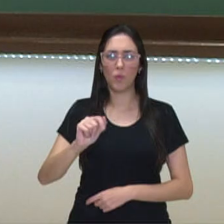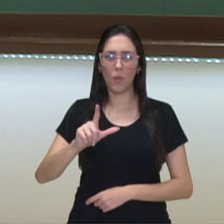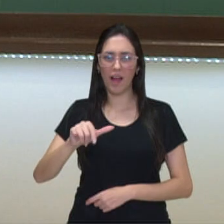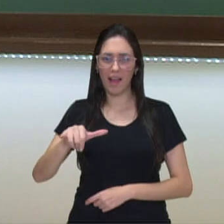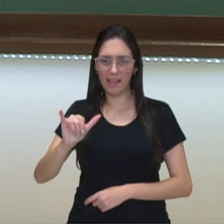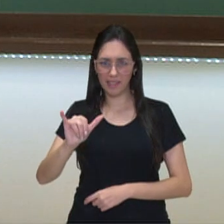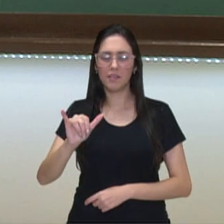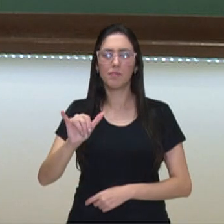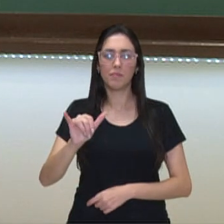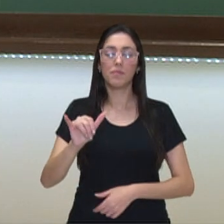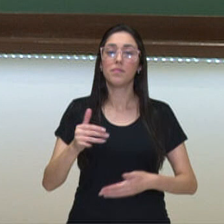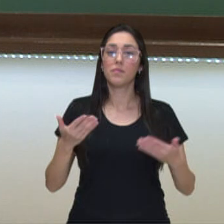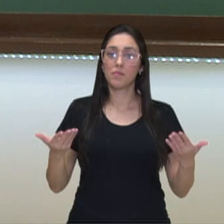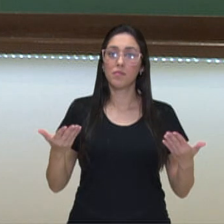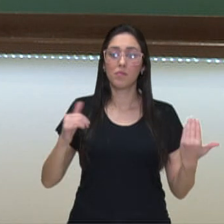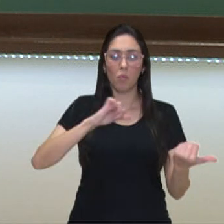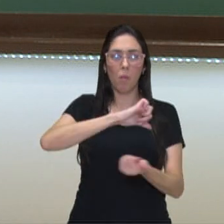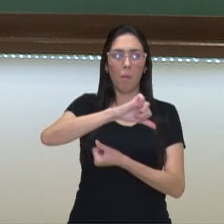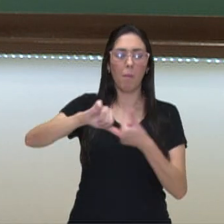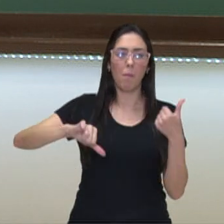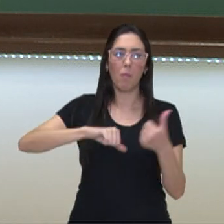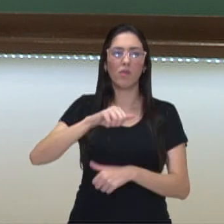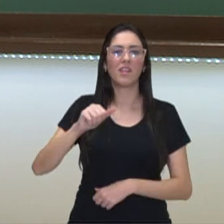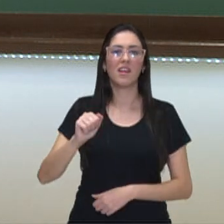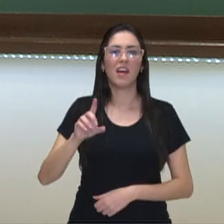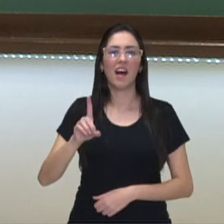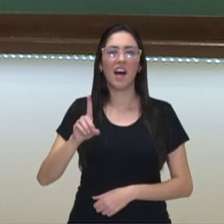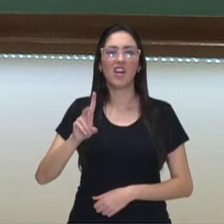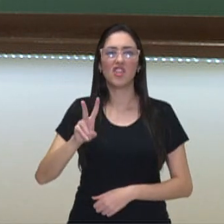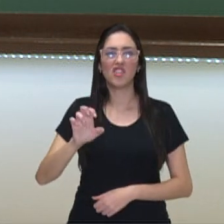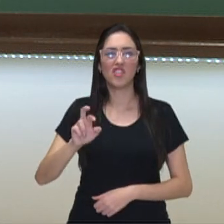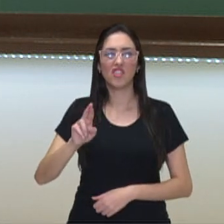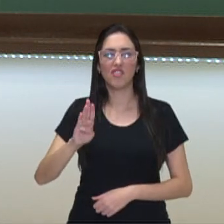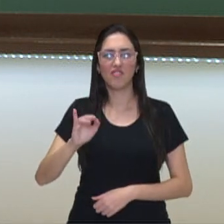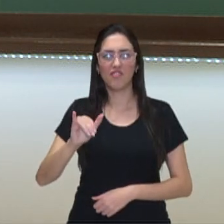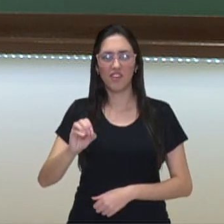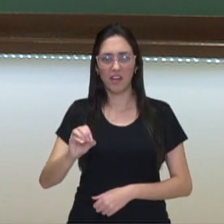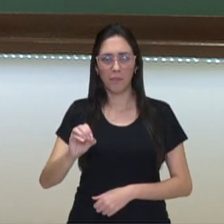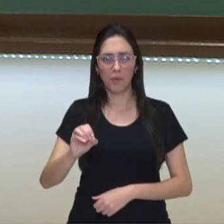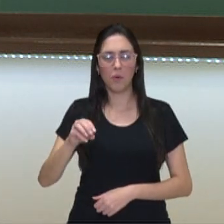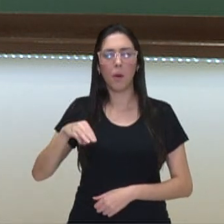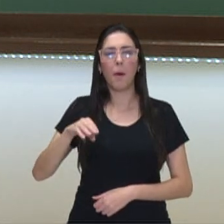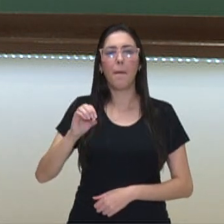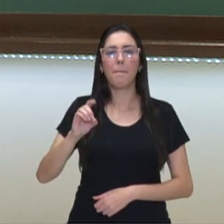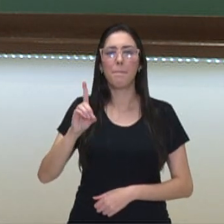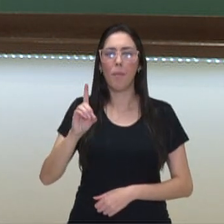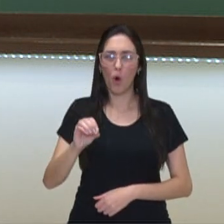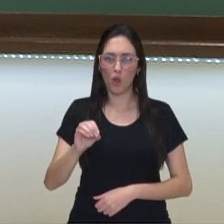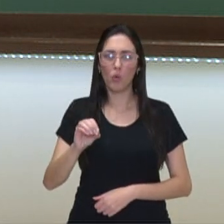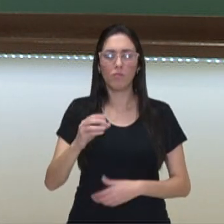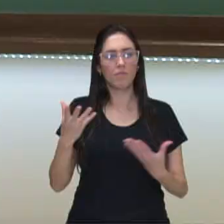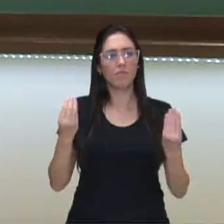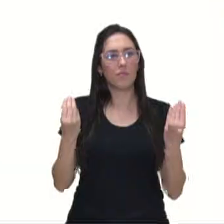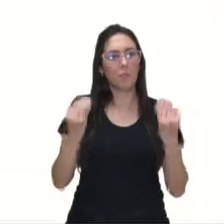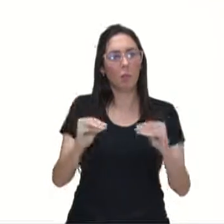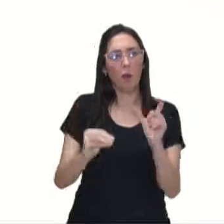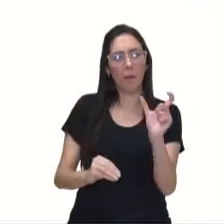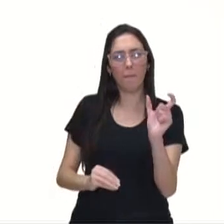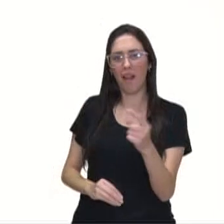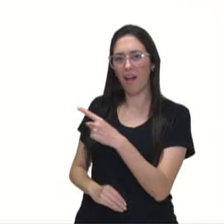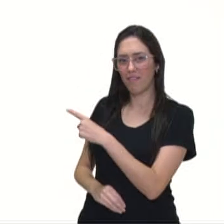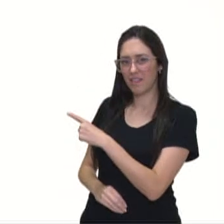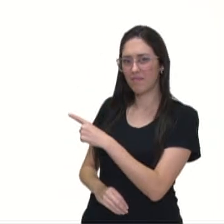eu transformei em um advérbio de modo acrescentando o sufixo ly. Isso mesmo. Essa vai ser a